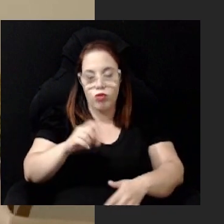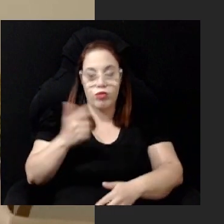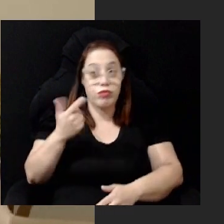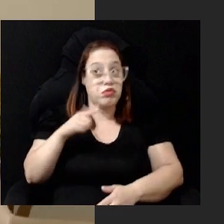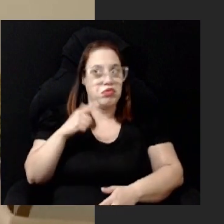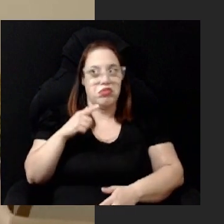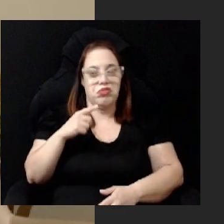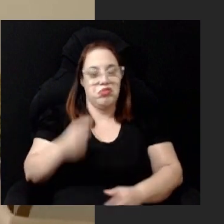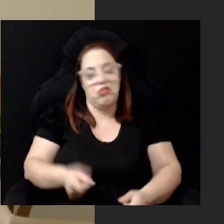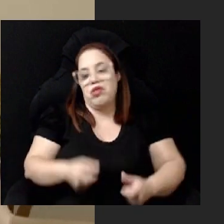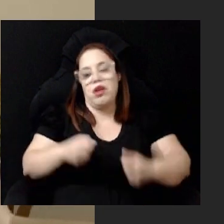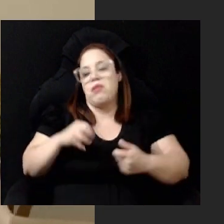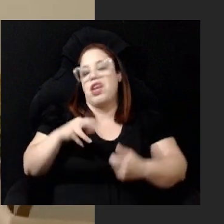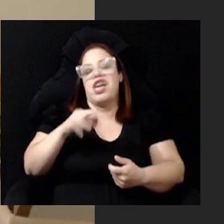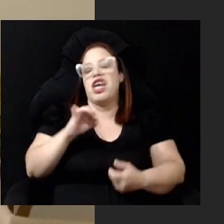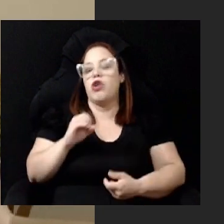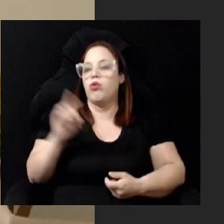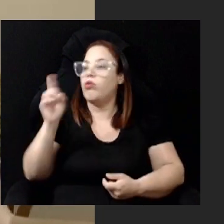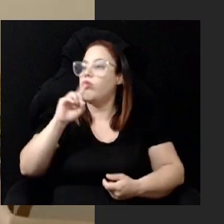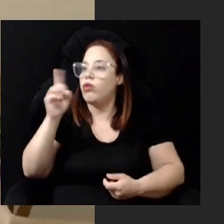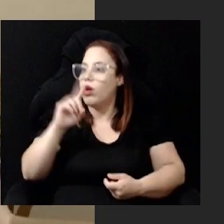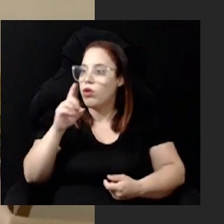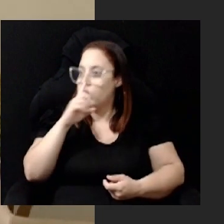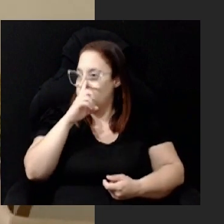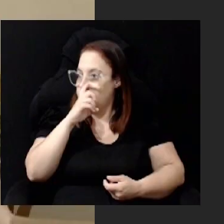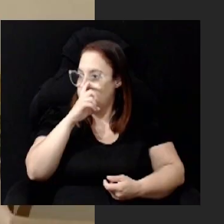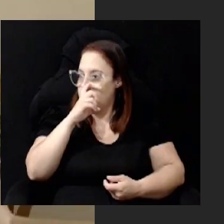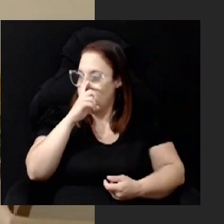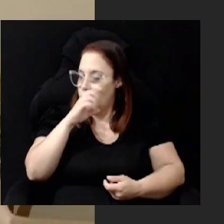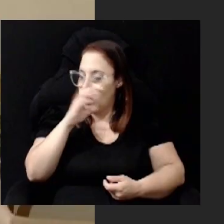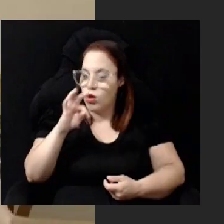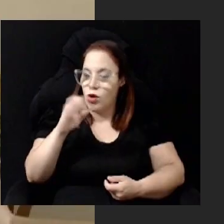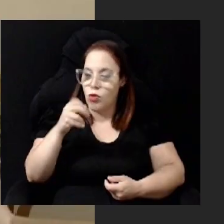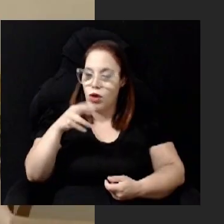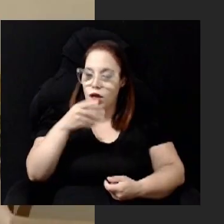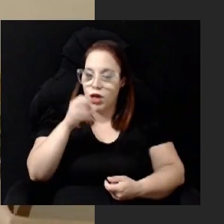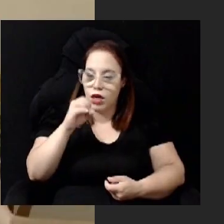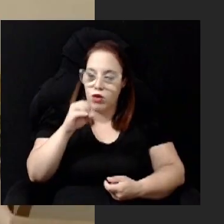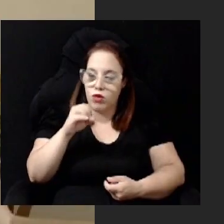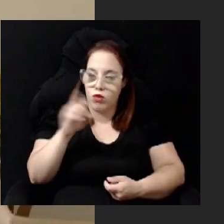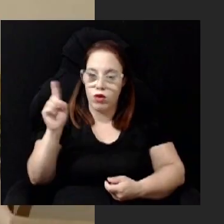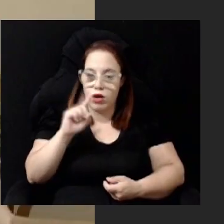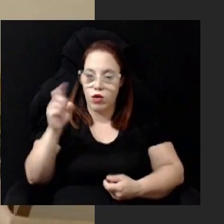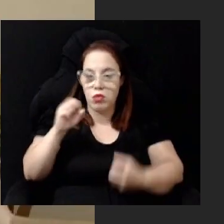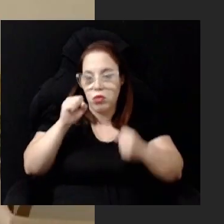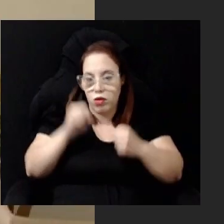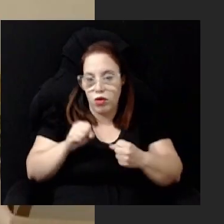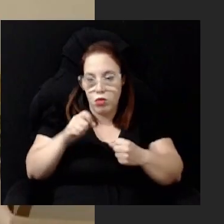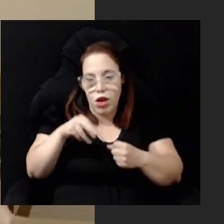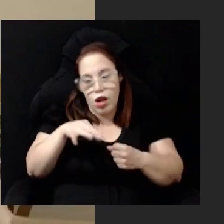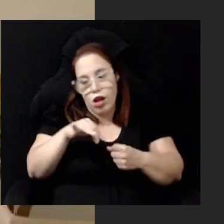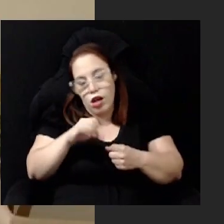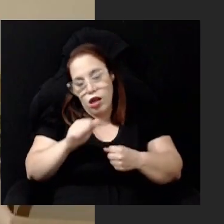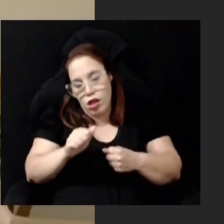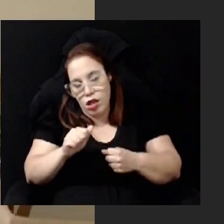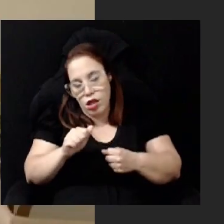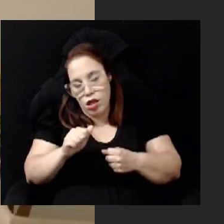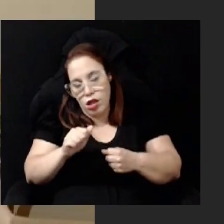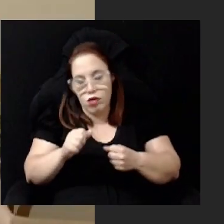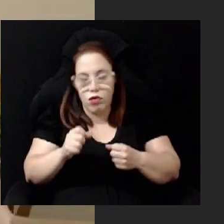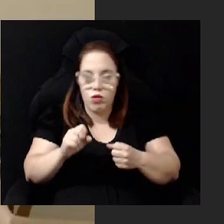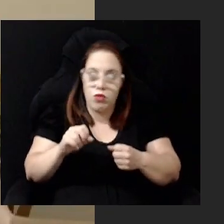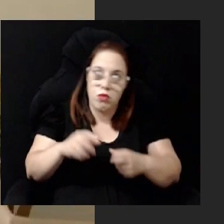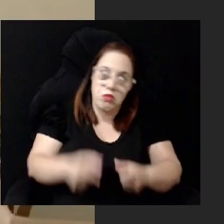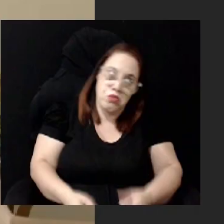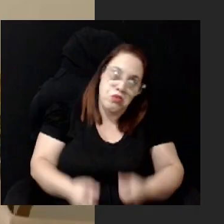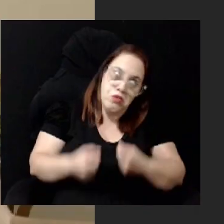existe câncer benigno. Agora, tumoração não. Uma tumoração, ela pode ser maligna e, portanto, um câncer,